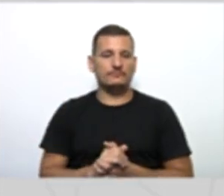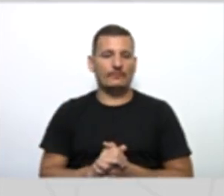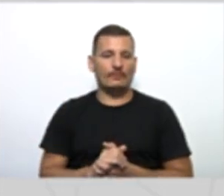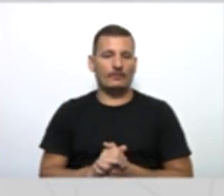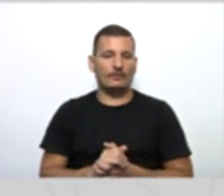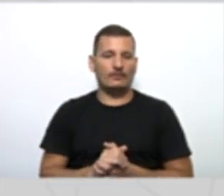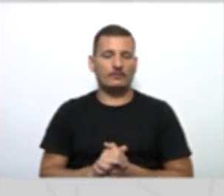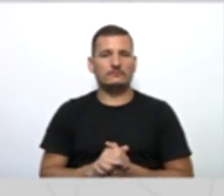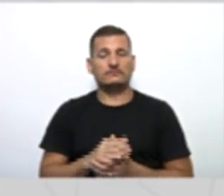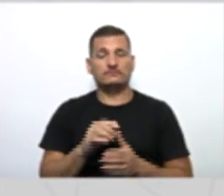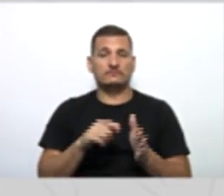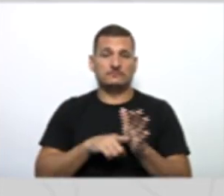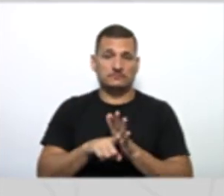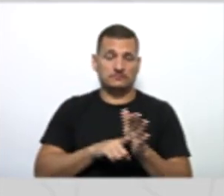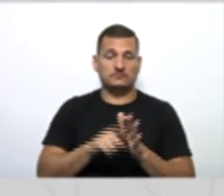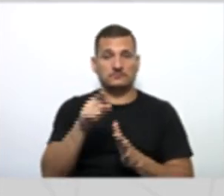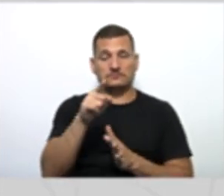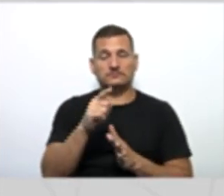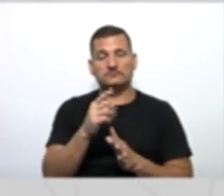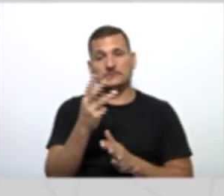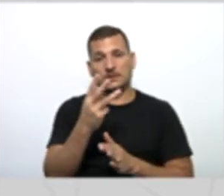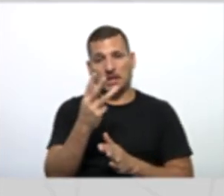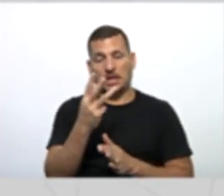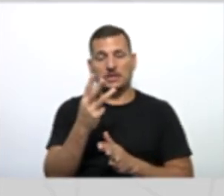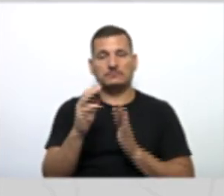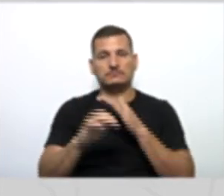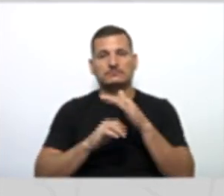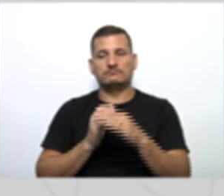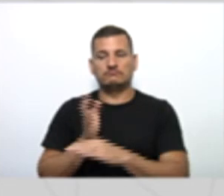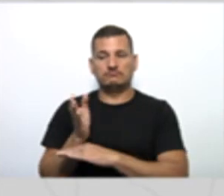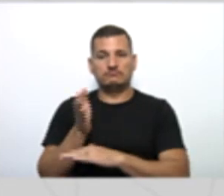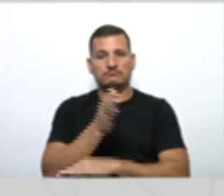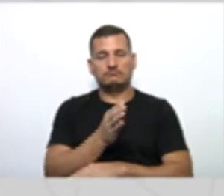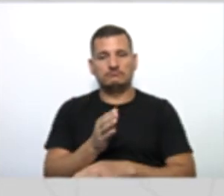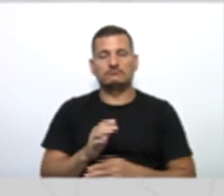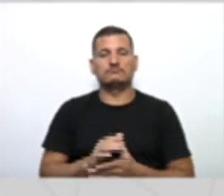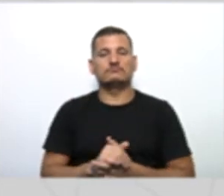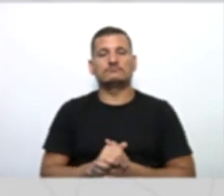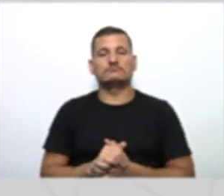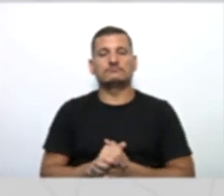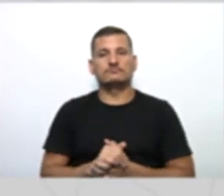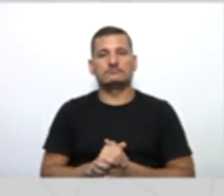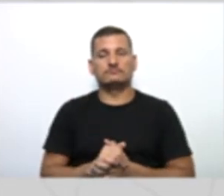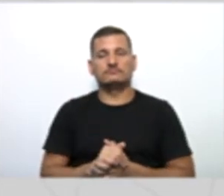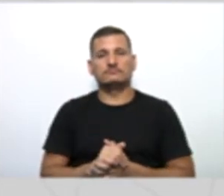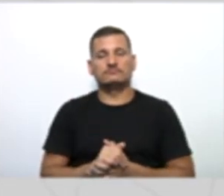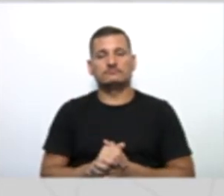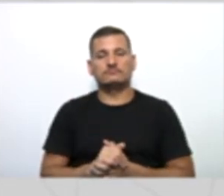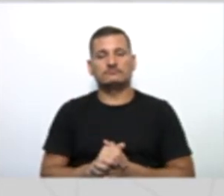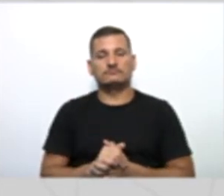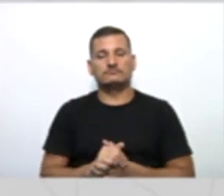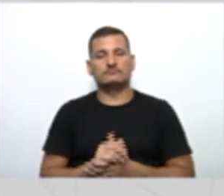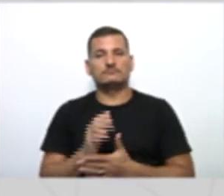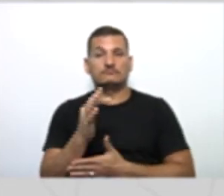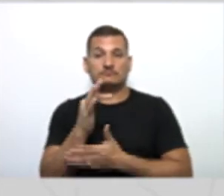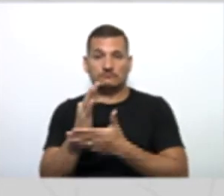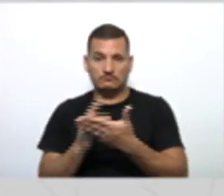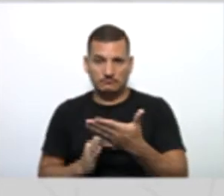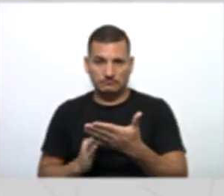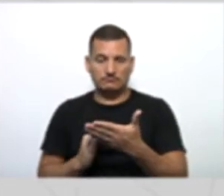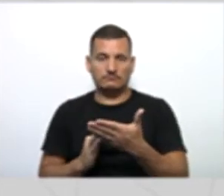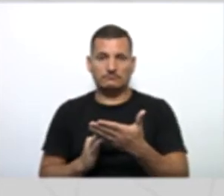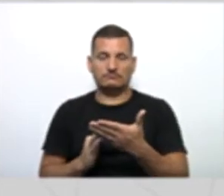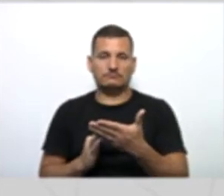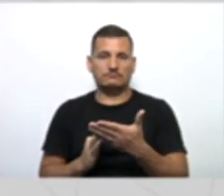3 instituições, 3 empresas aí na localidade de vocês, e vão aplicar o formulário